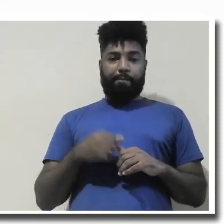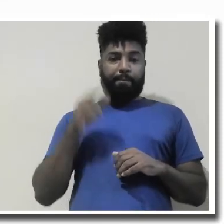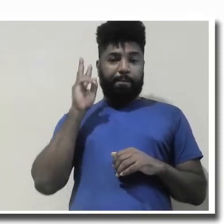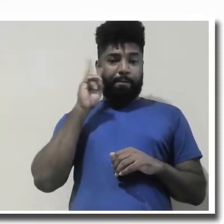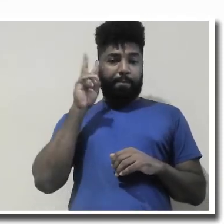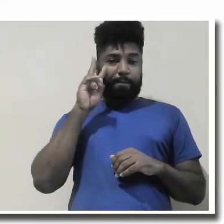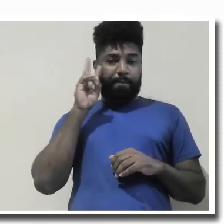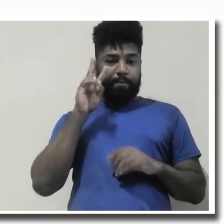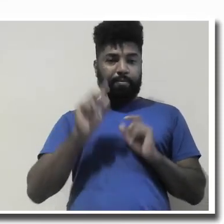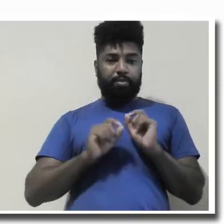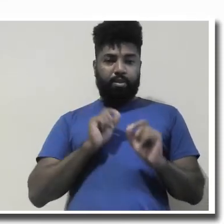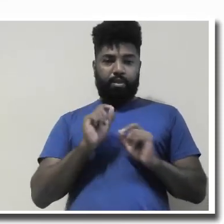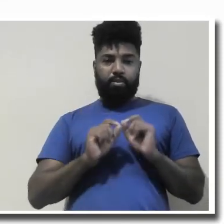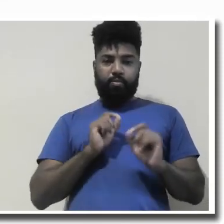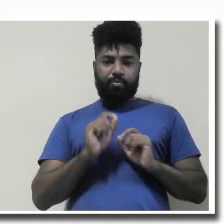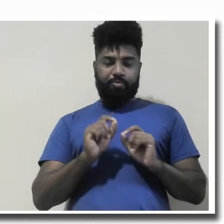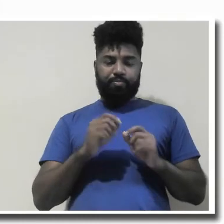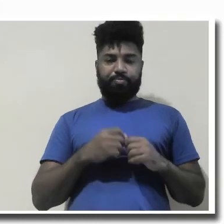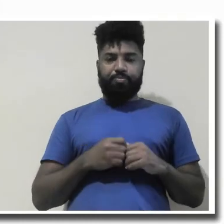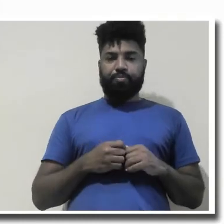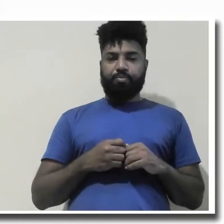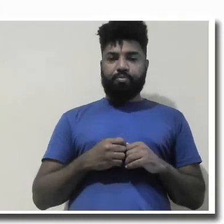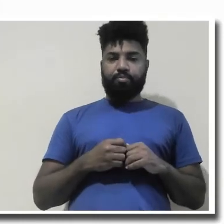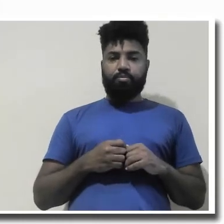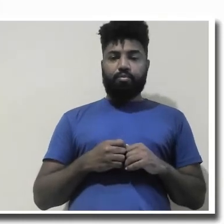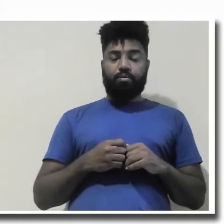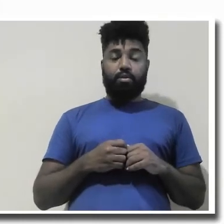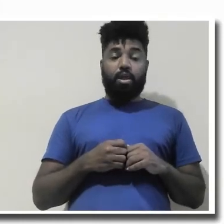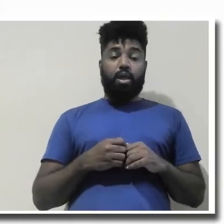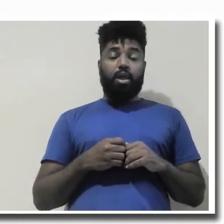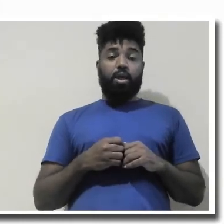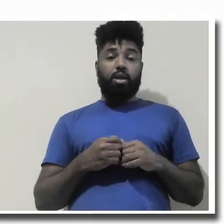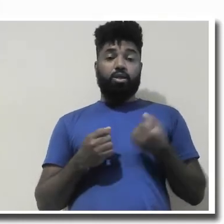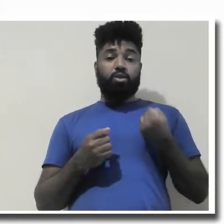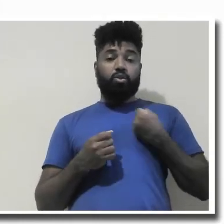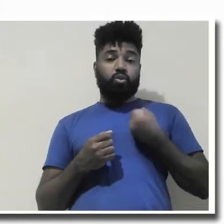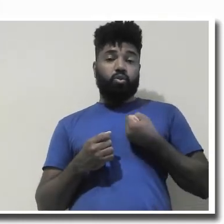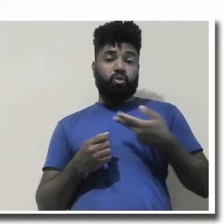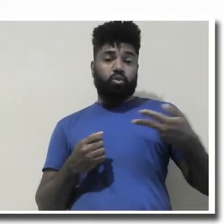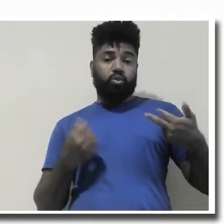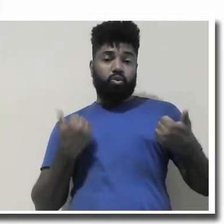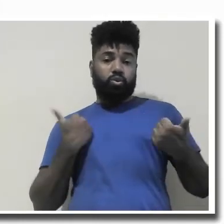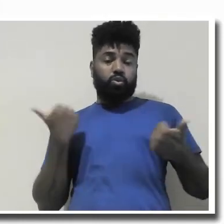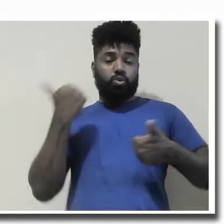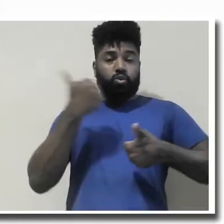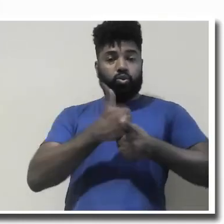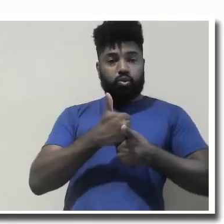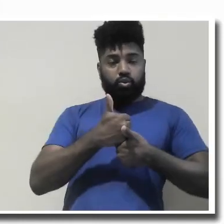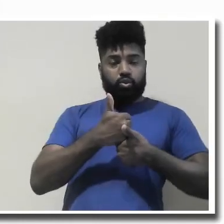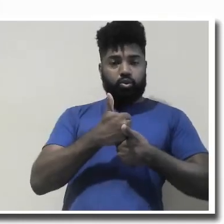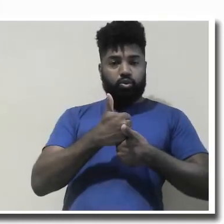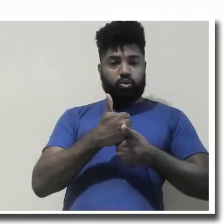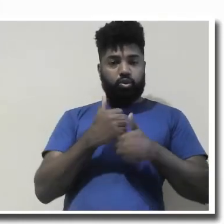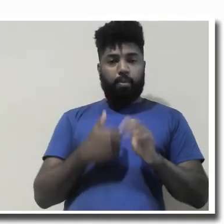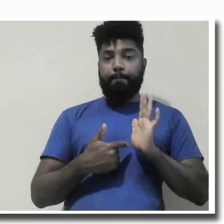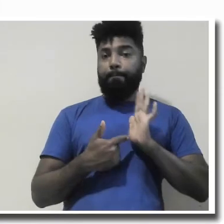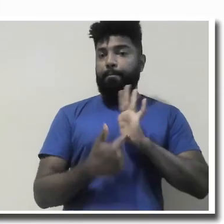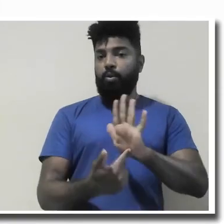a substituição de valores numéricos nessas propriedades não as demonstram.